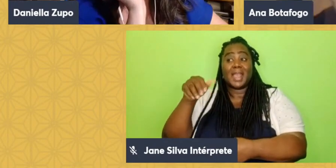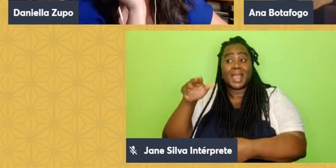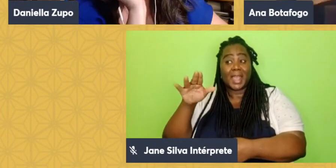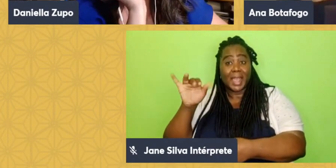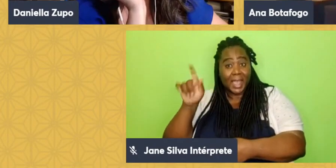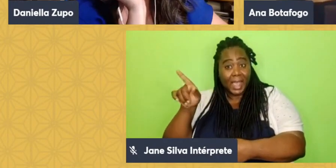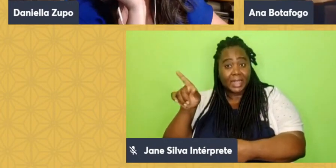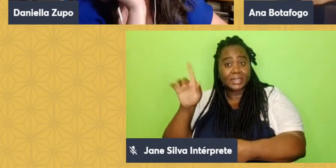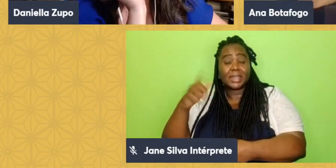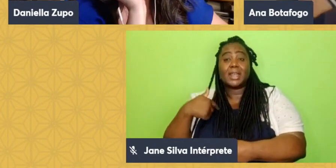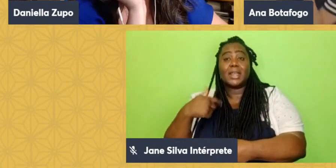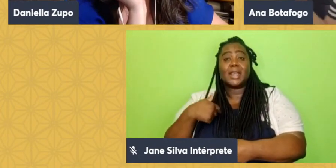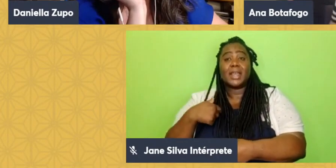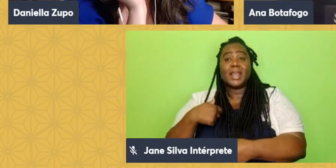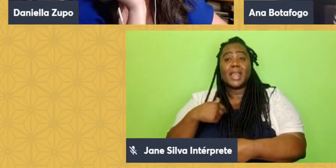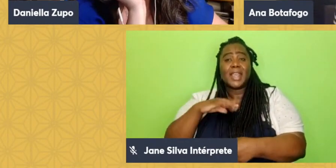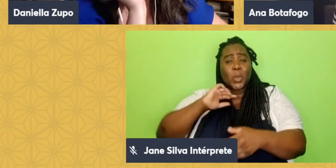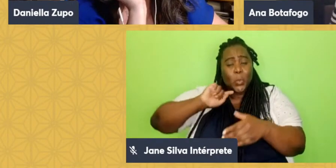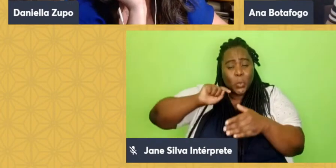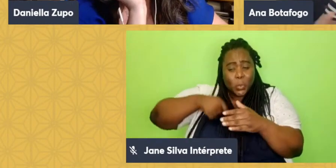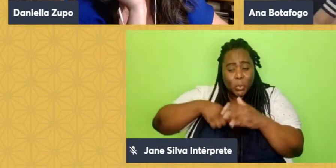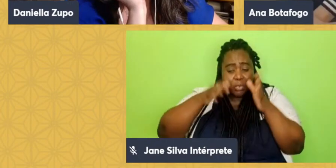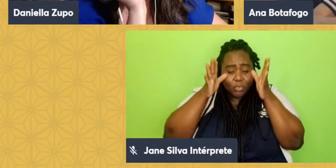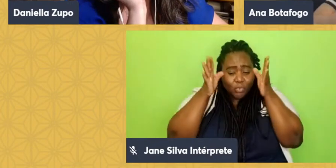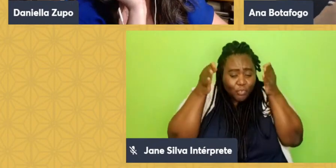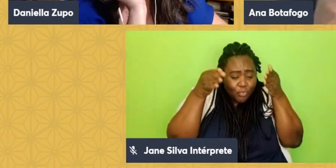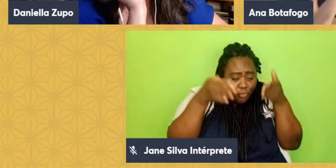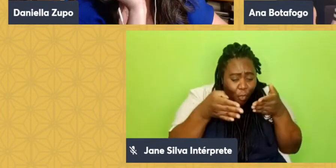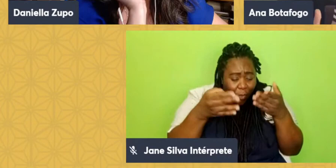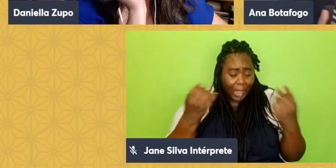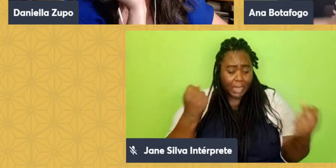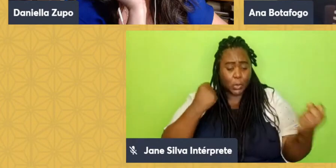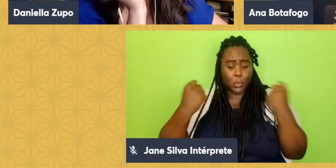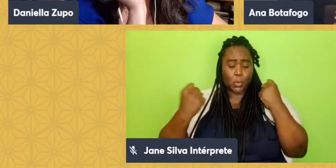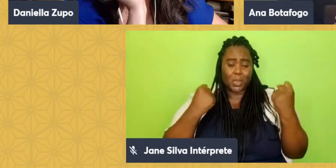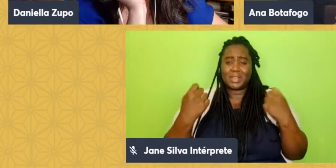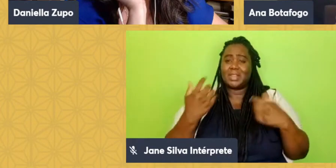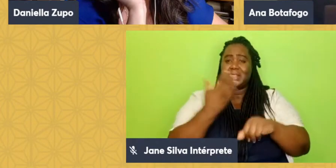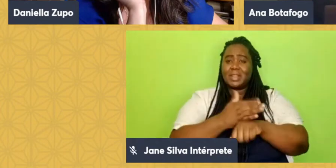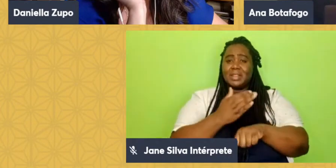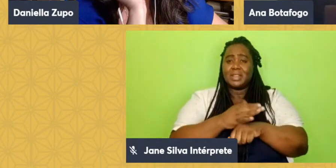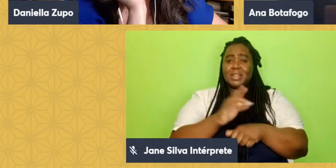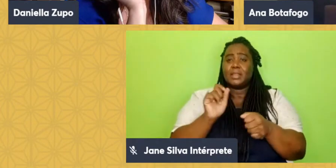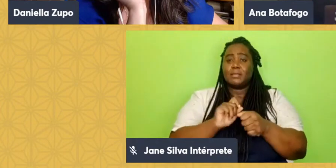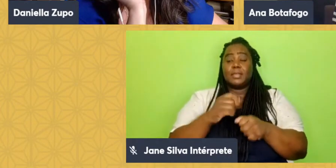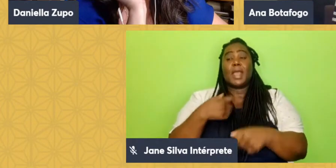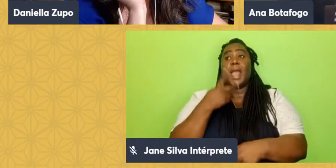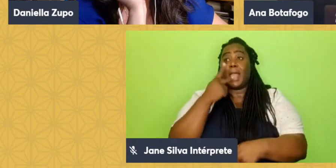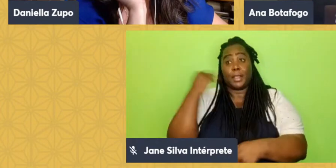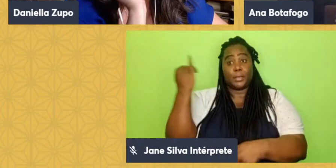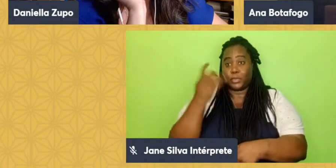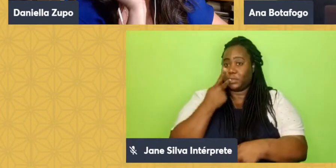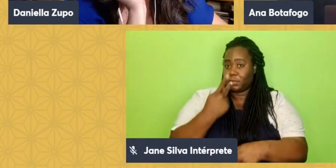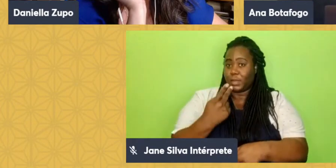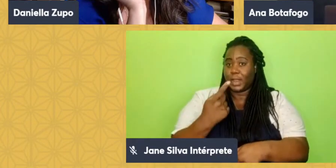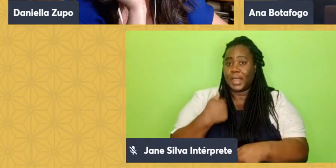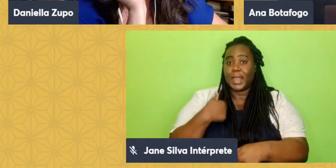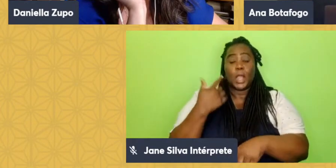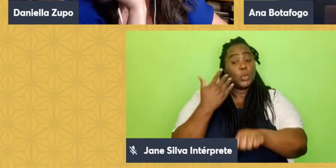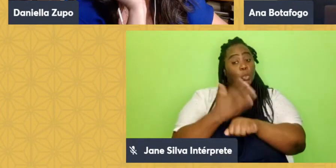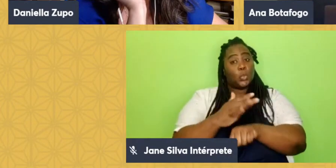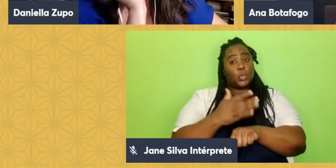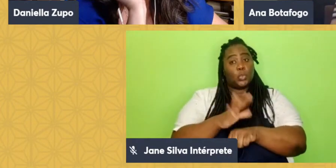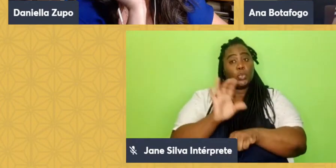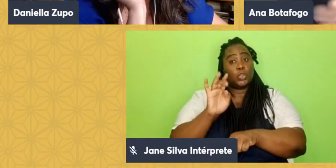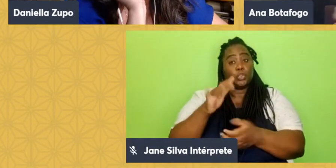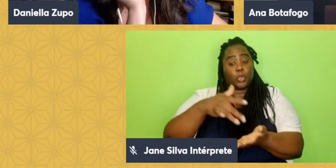eu eu era tão mergulhada nos exercícios eu fazia a isso também é importante falar que eu não treinei